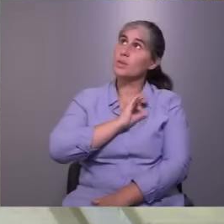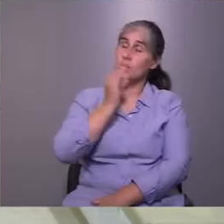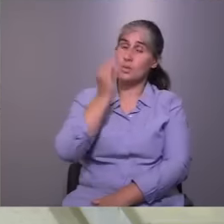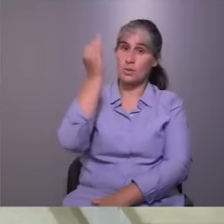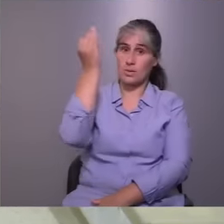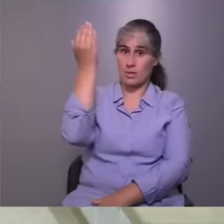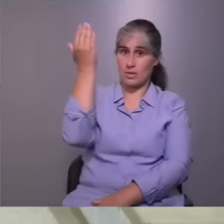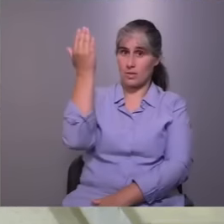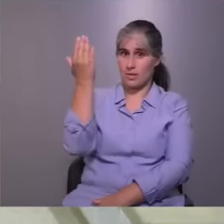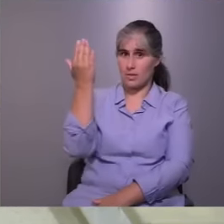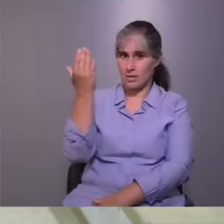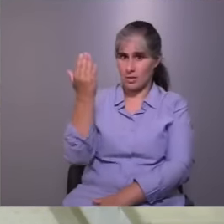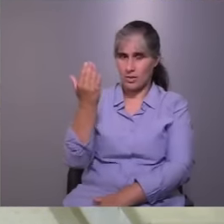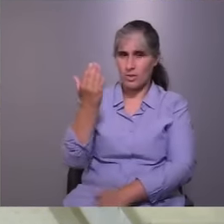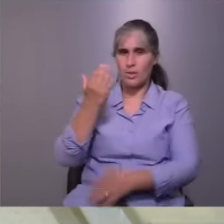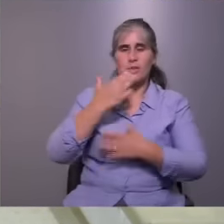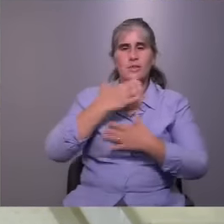Venite,